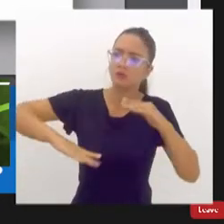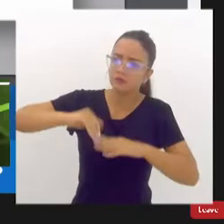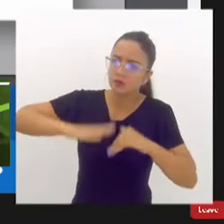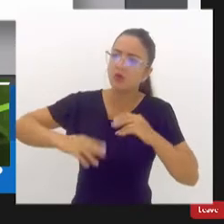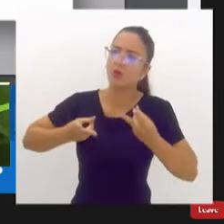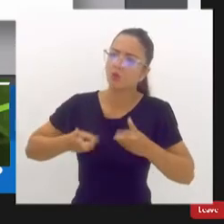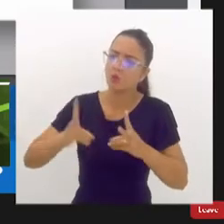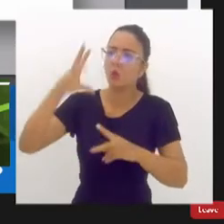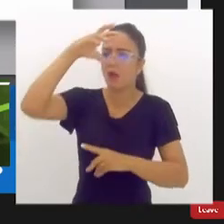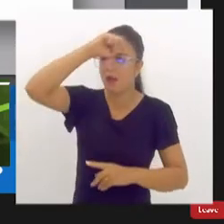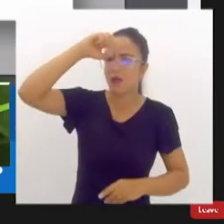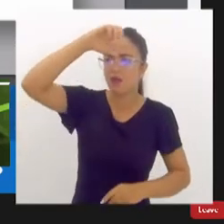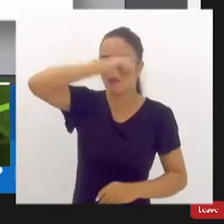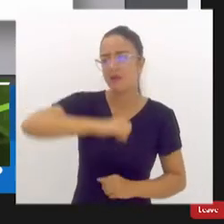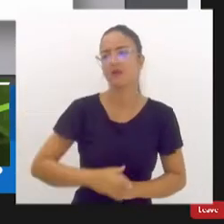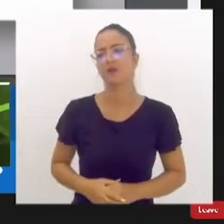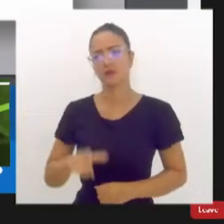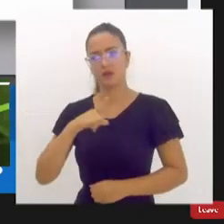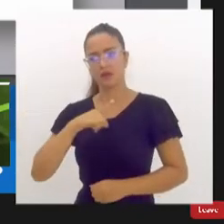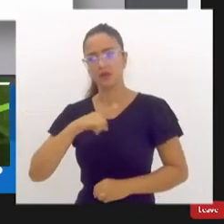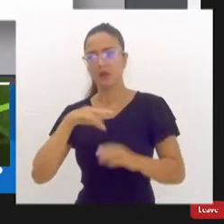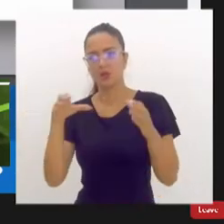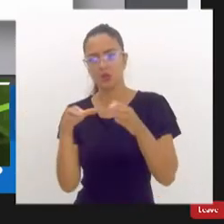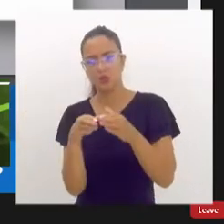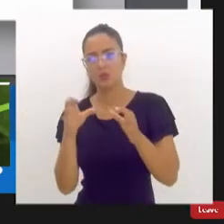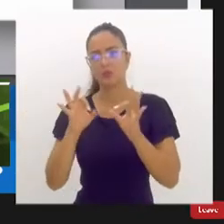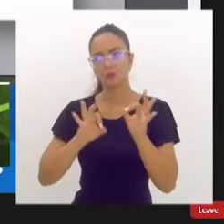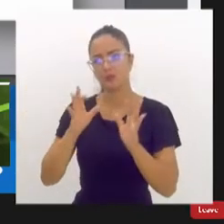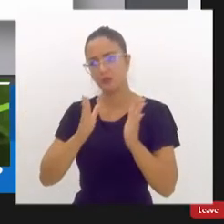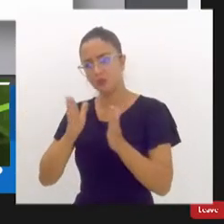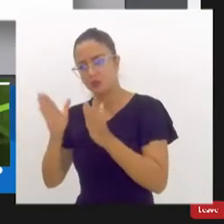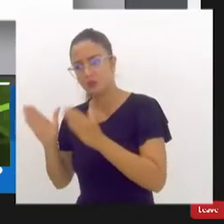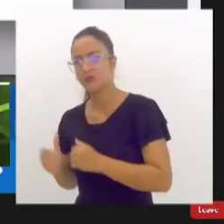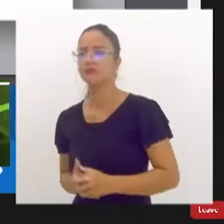estamos incluídos no conjunto de programas e do próprio SISTEC. A